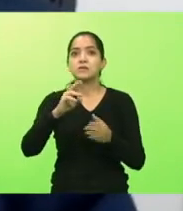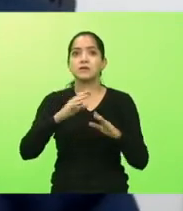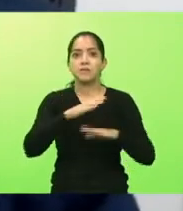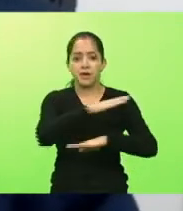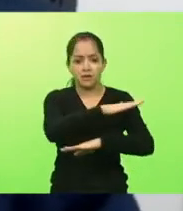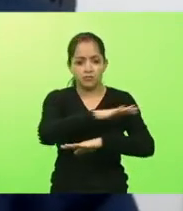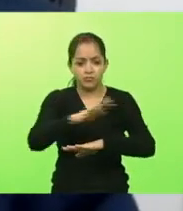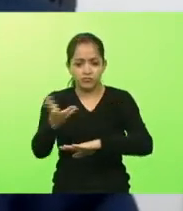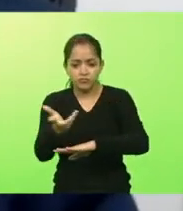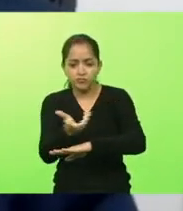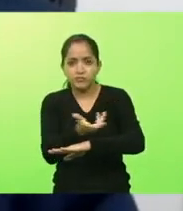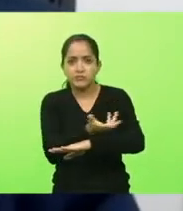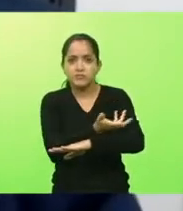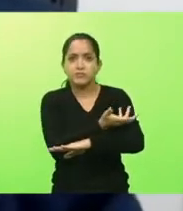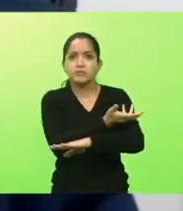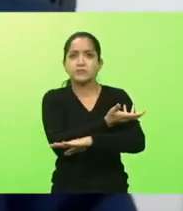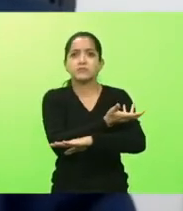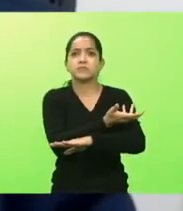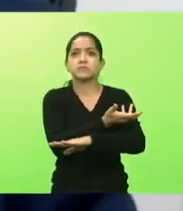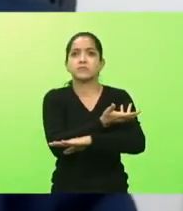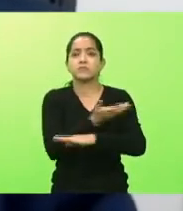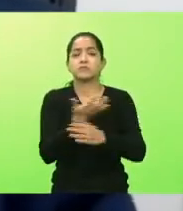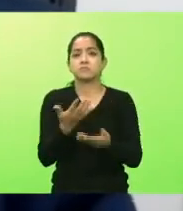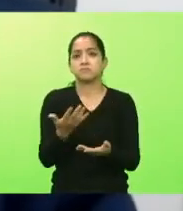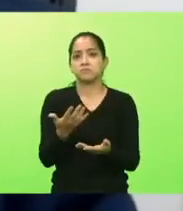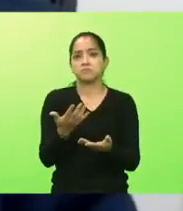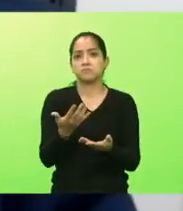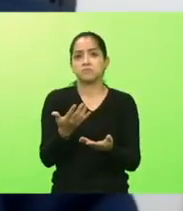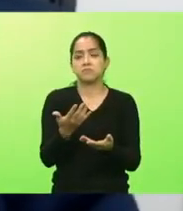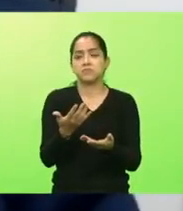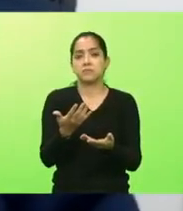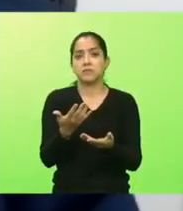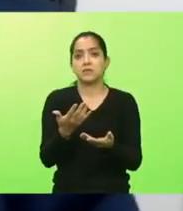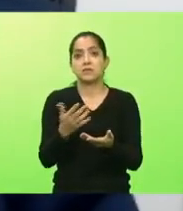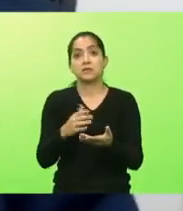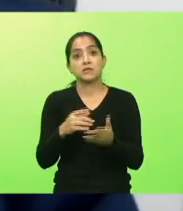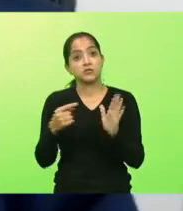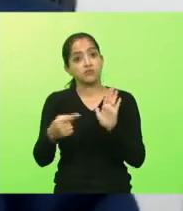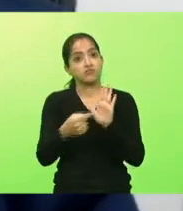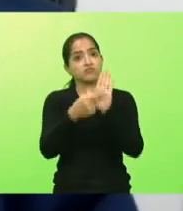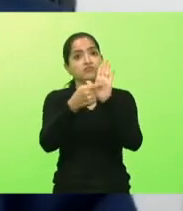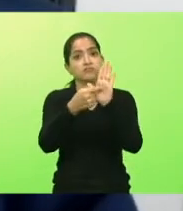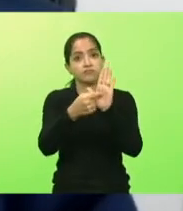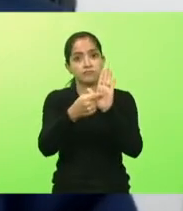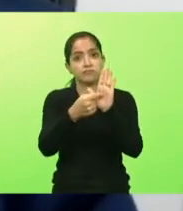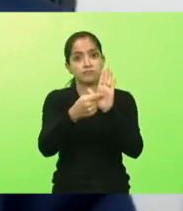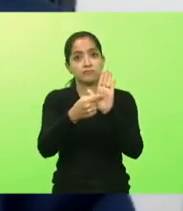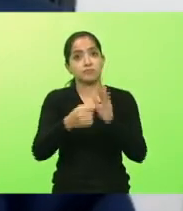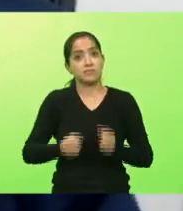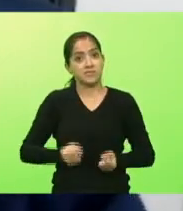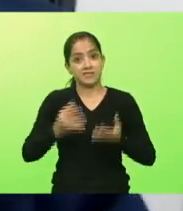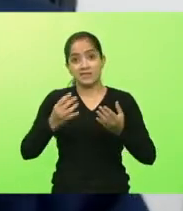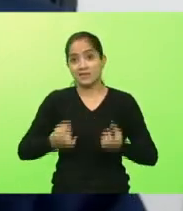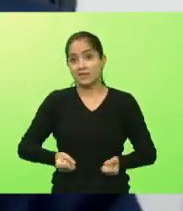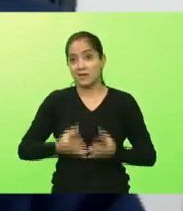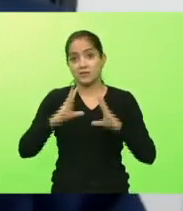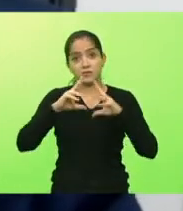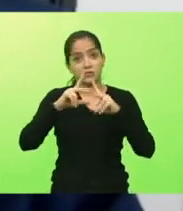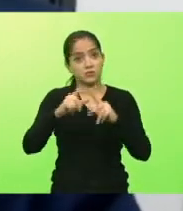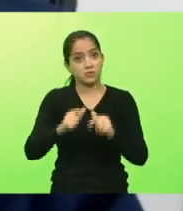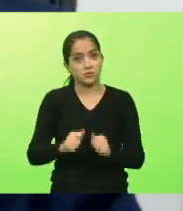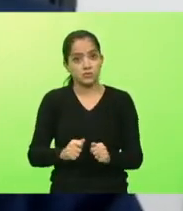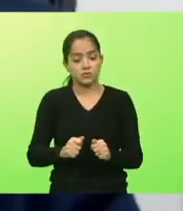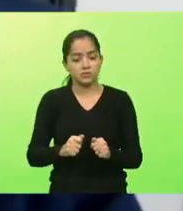quais, se nós não denunciamos, não fazemos a intervenção, ele teria gasto tudo. Ele tinha gasto